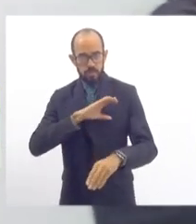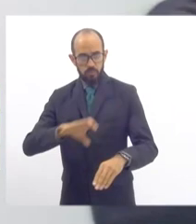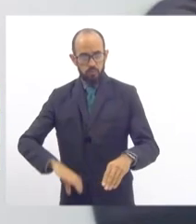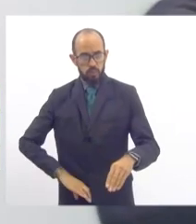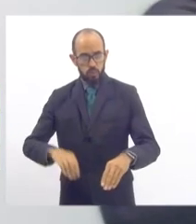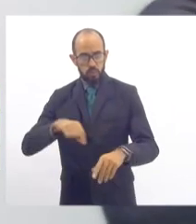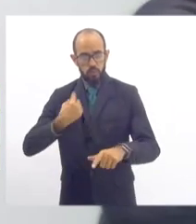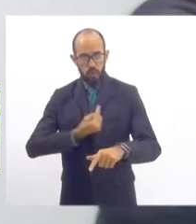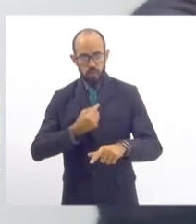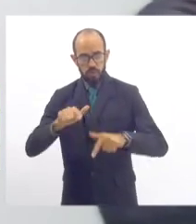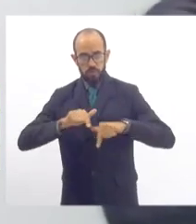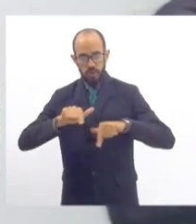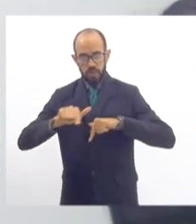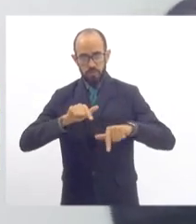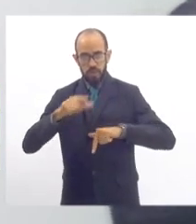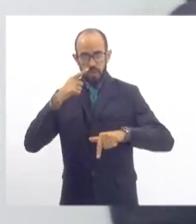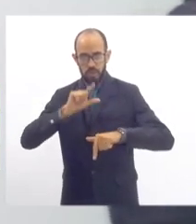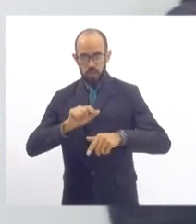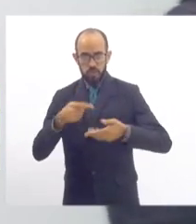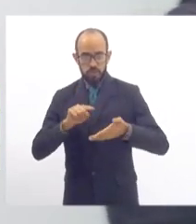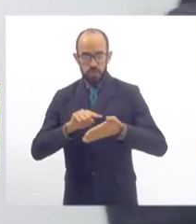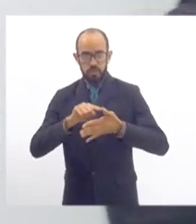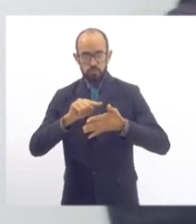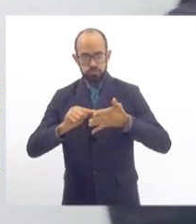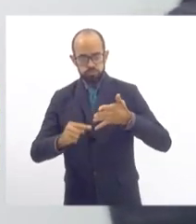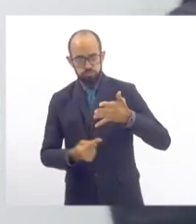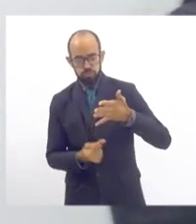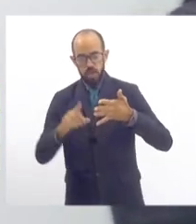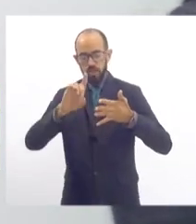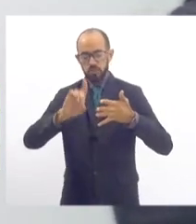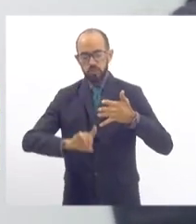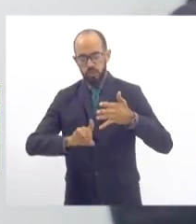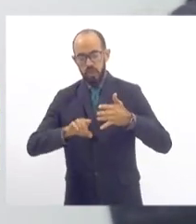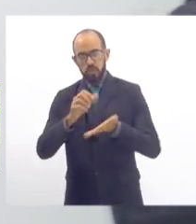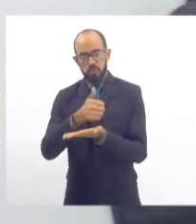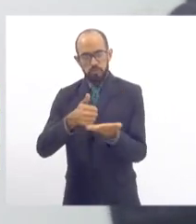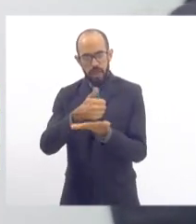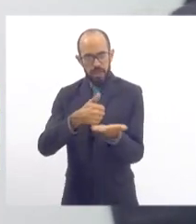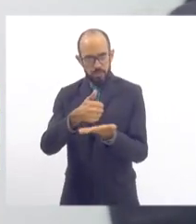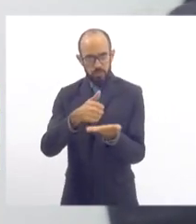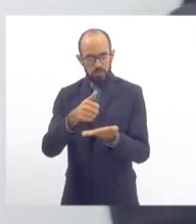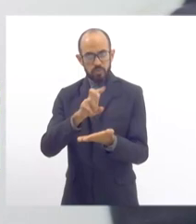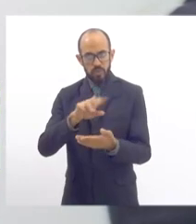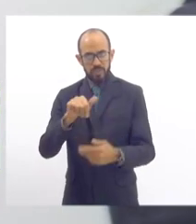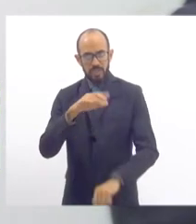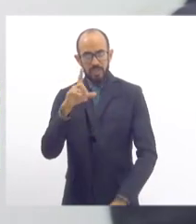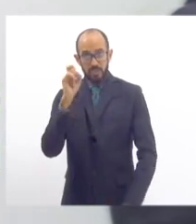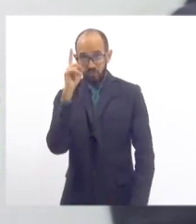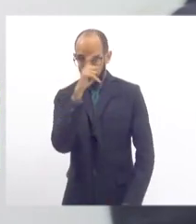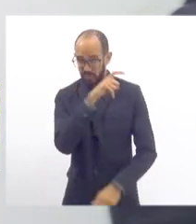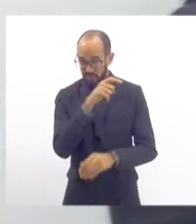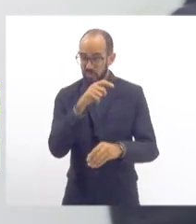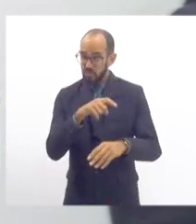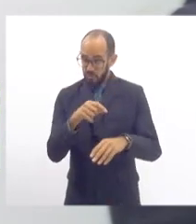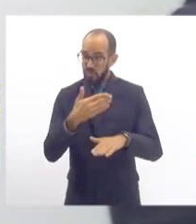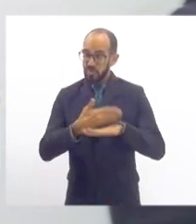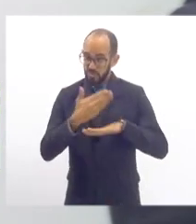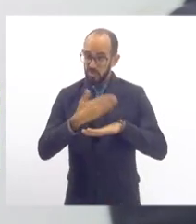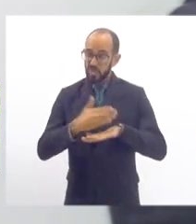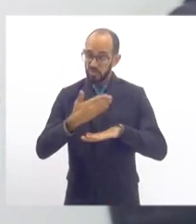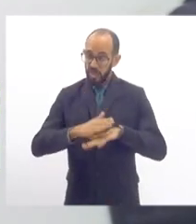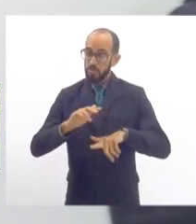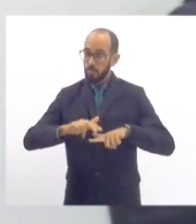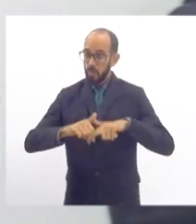essa lei complementar apontasse direitos, premissas básicas, que a gente sabe que serão difíceis de serem implementadas nesse momento, por conta